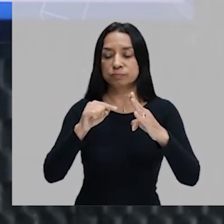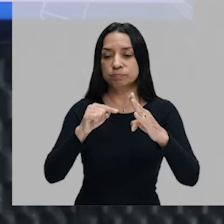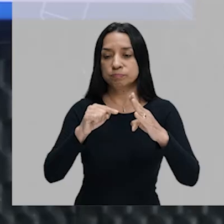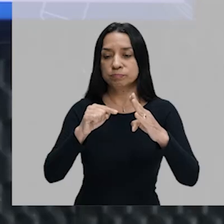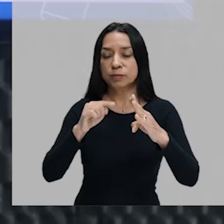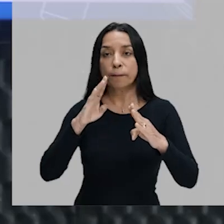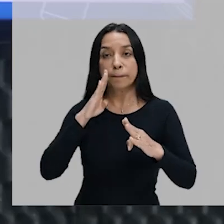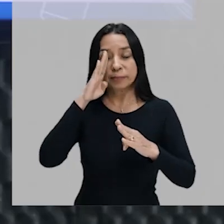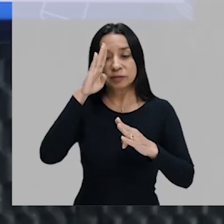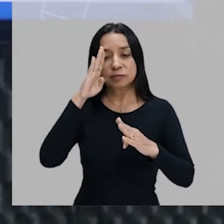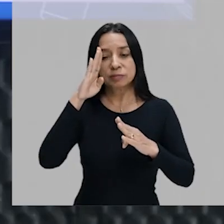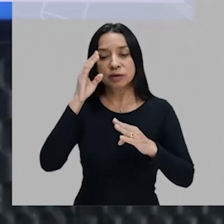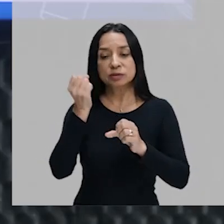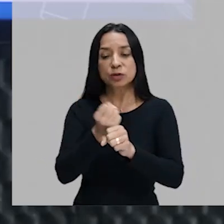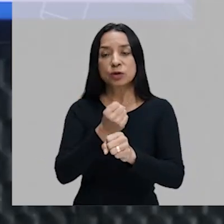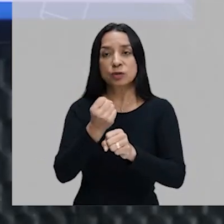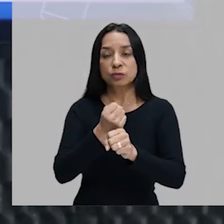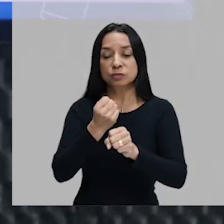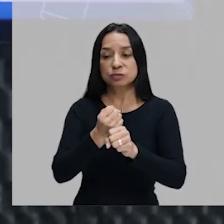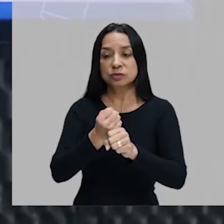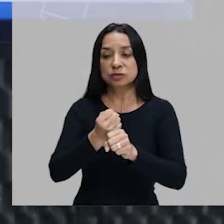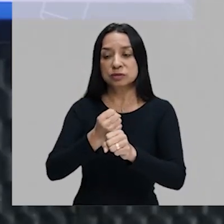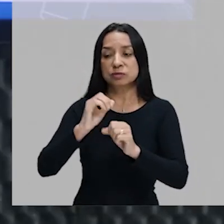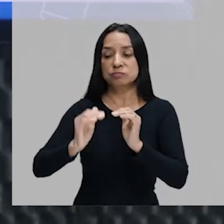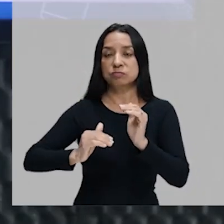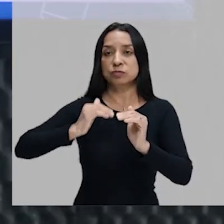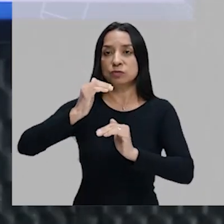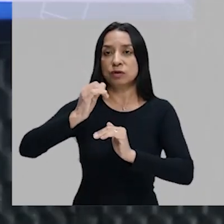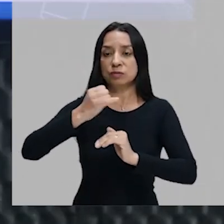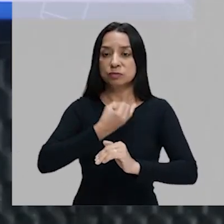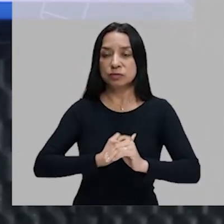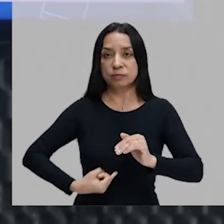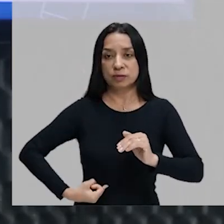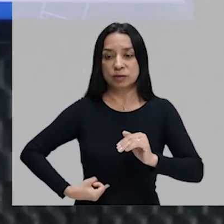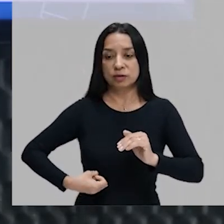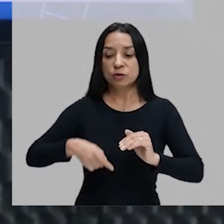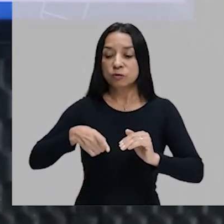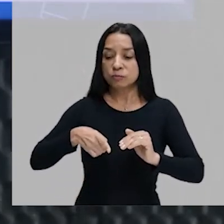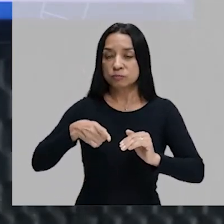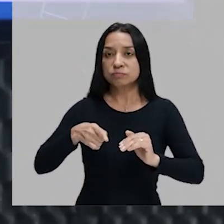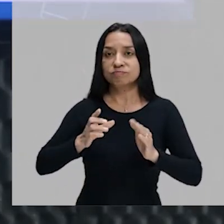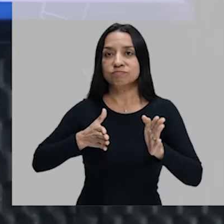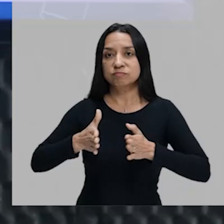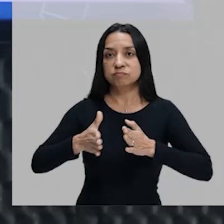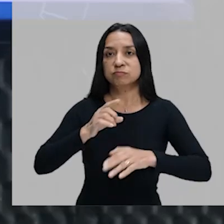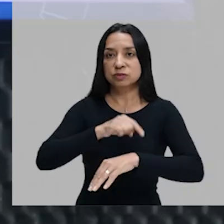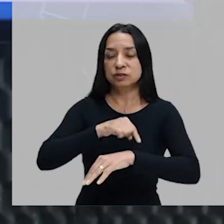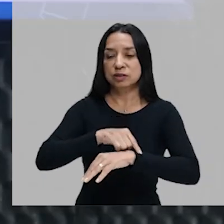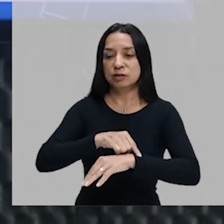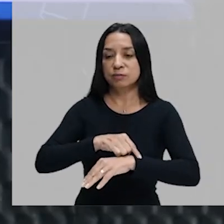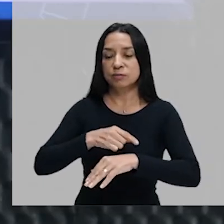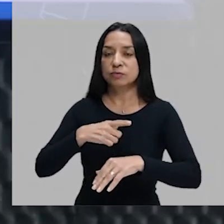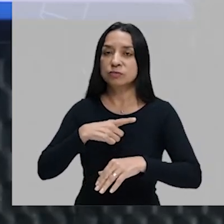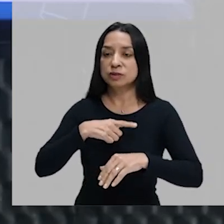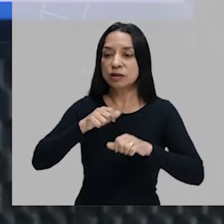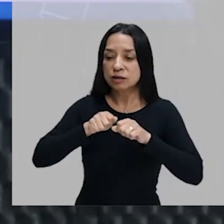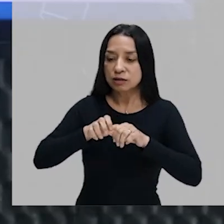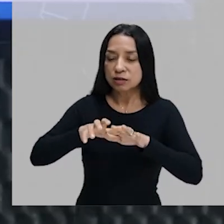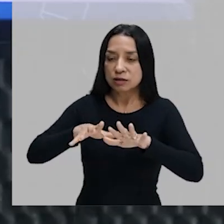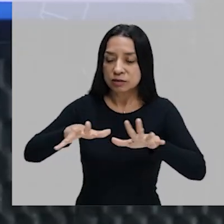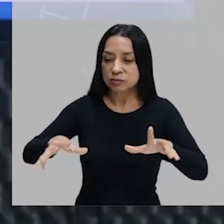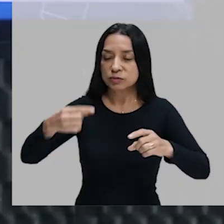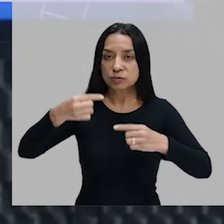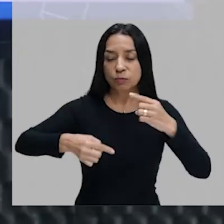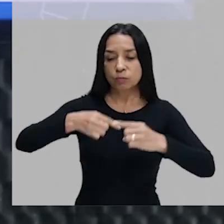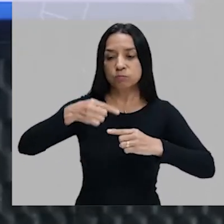Egito vão ser construídas aqui no Alto Império. Durante o Alto Império, nós teremos também a expansão política do